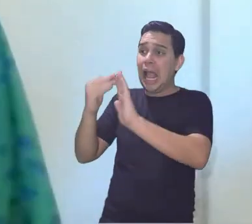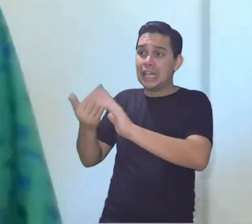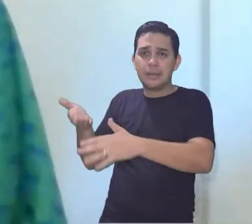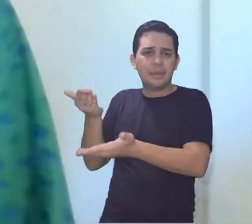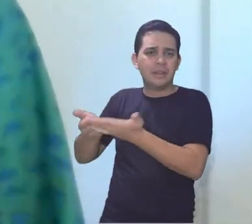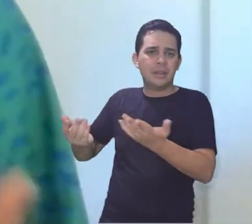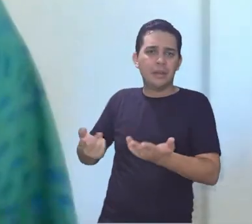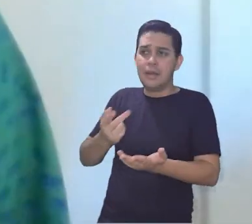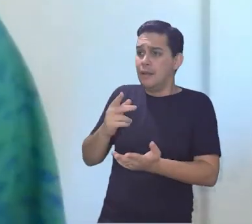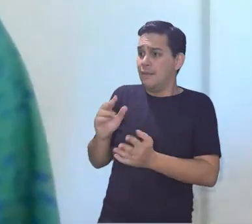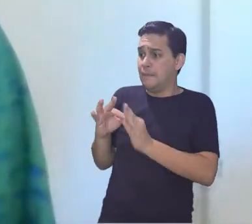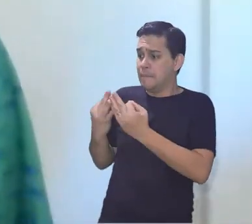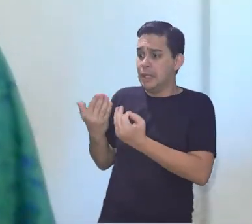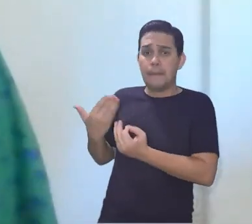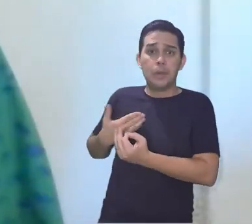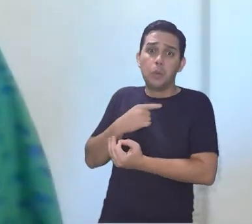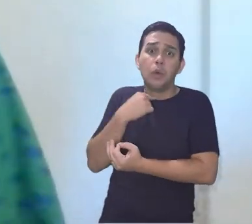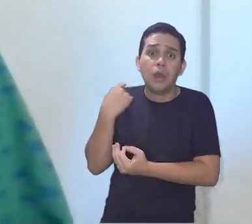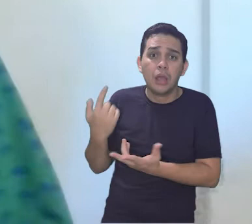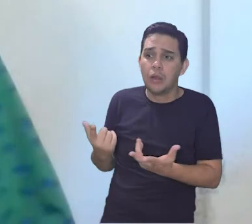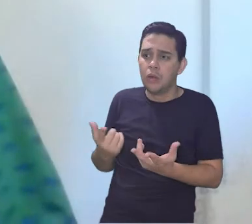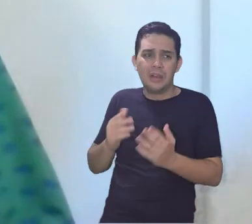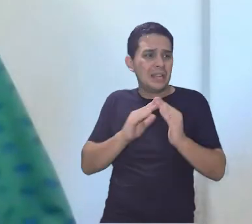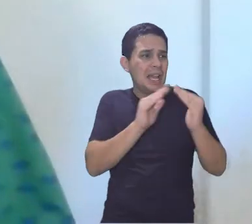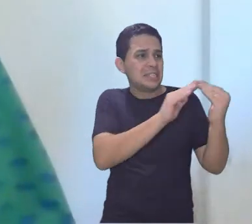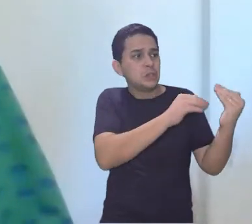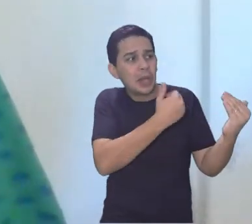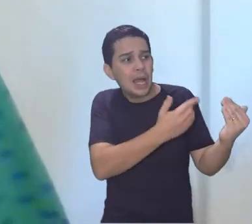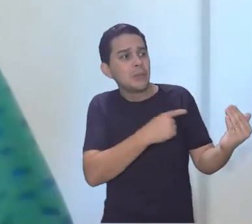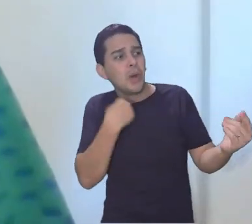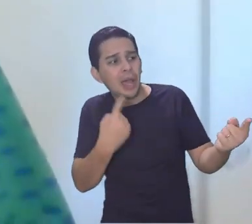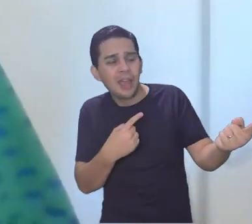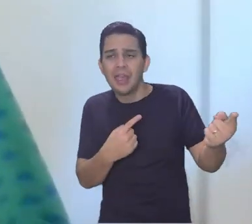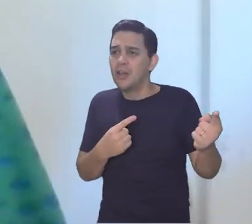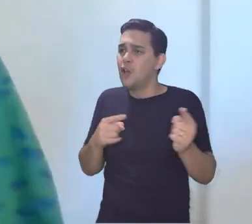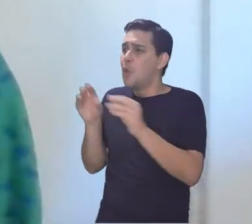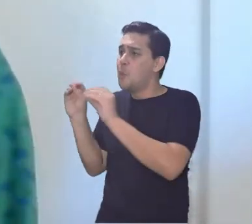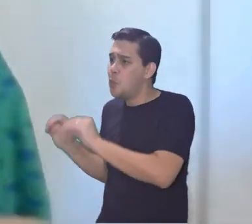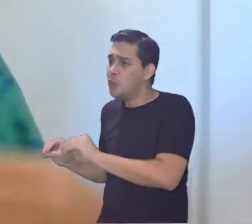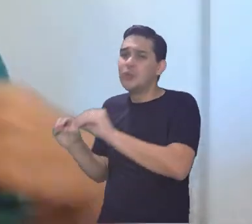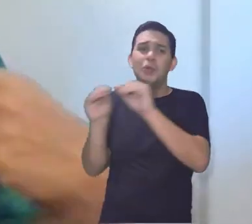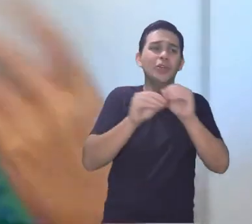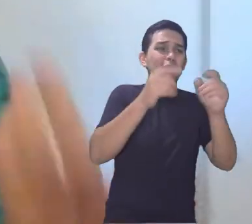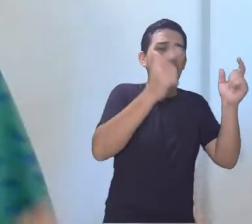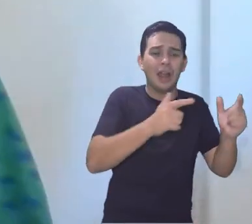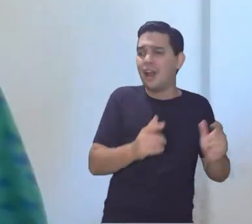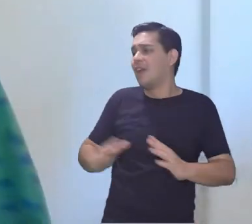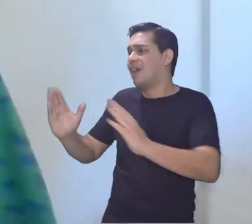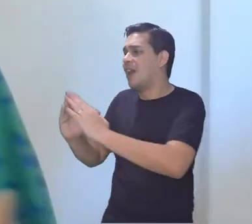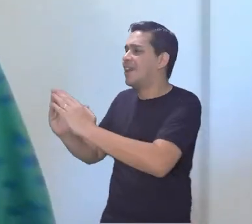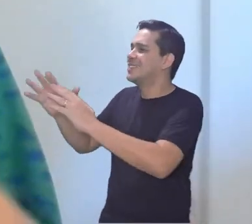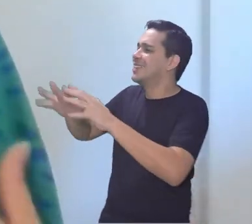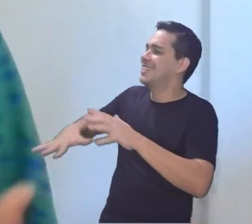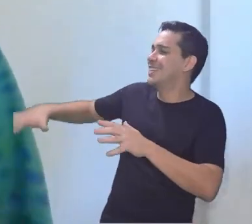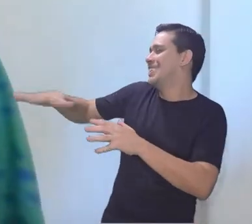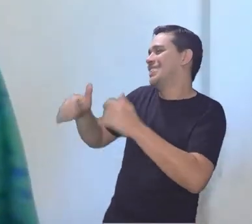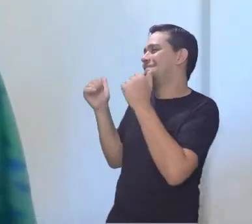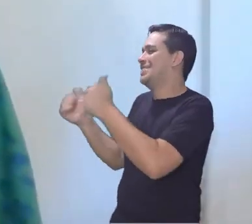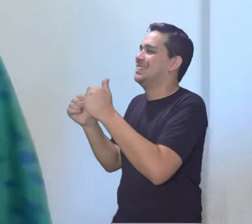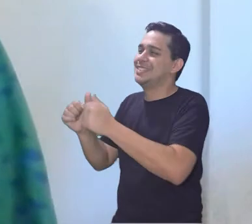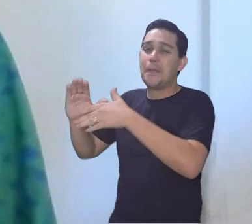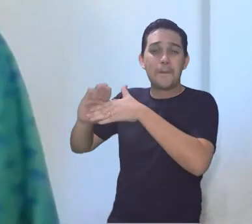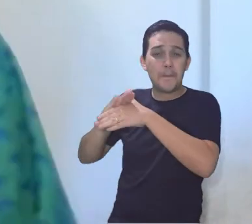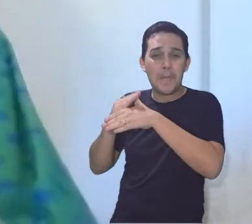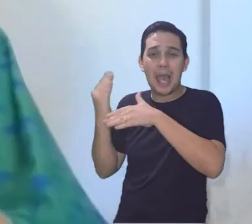bens, a perda dos vizinhos, né? O processo de desterritorialização, que é você sair das suas referências, né? Do seu